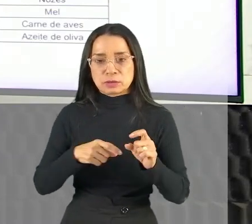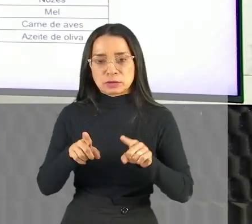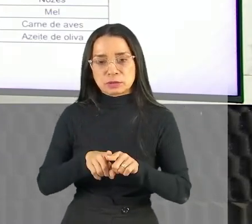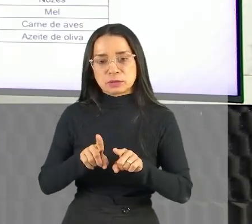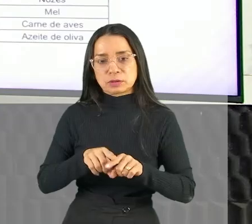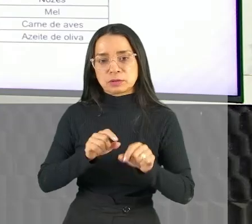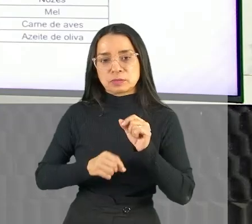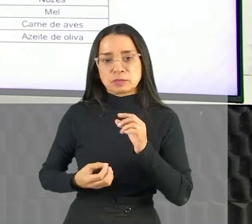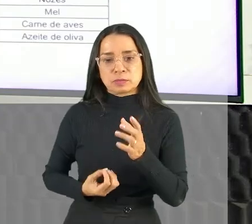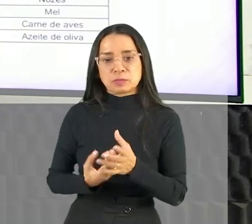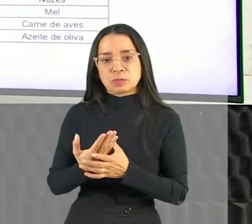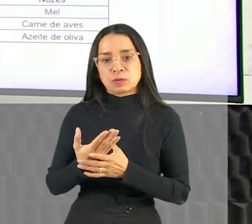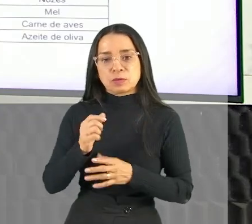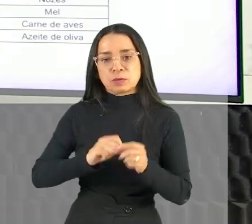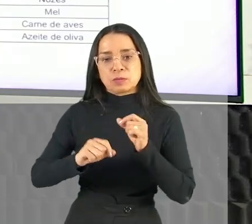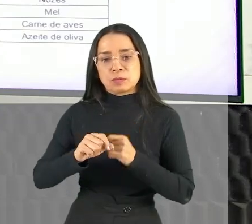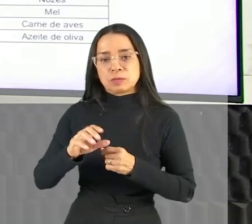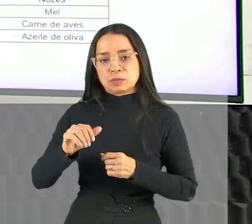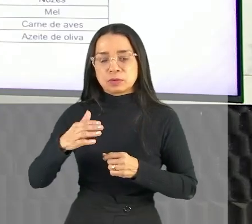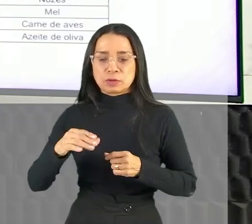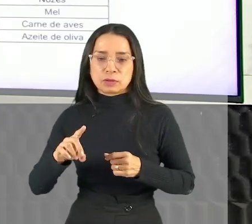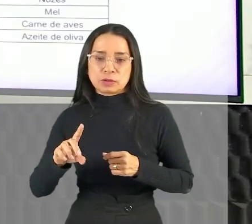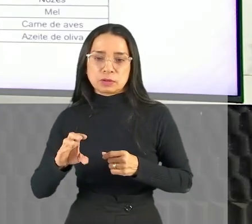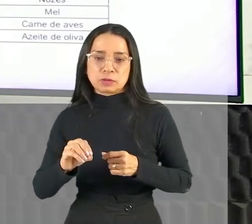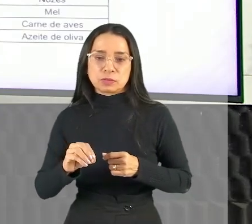graxos insaturados. Então,